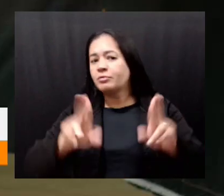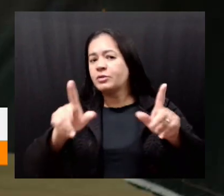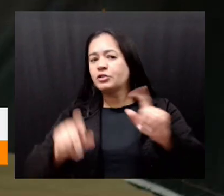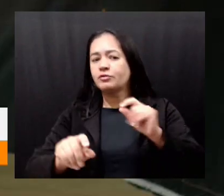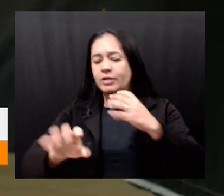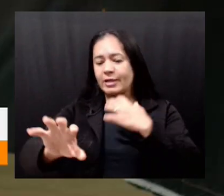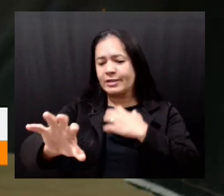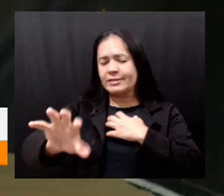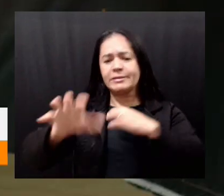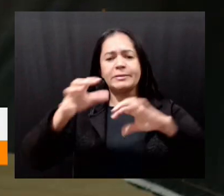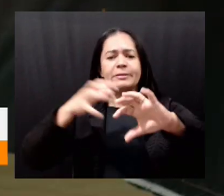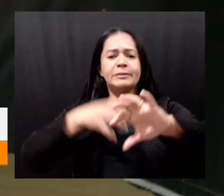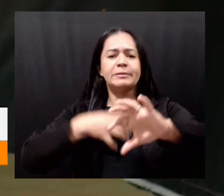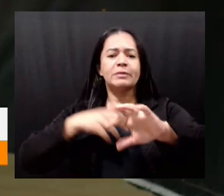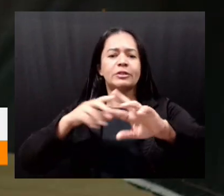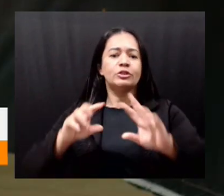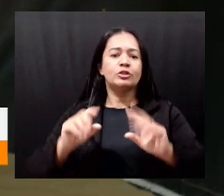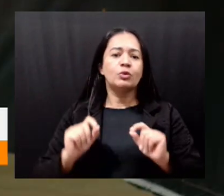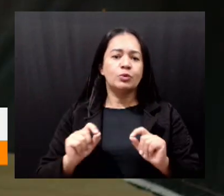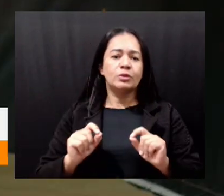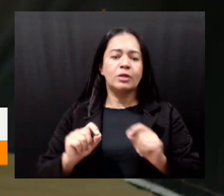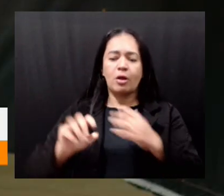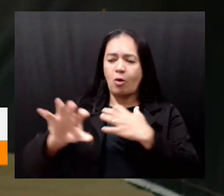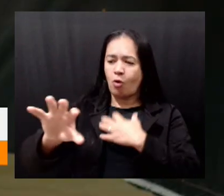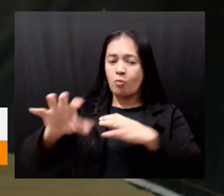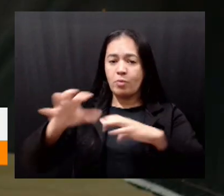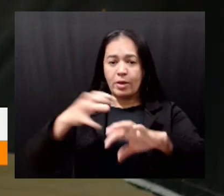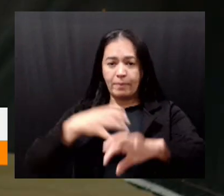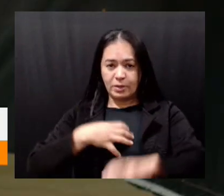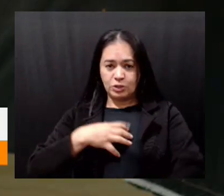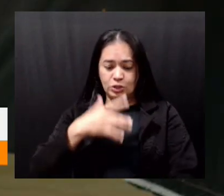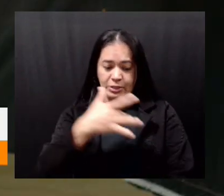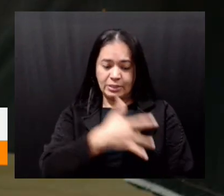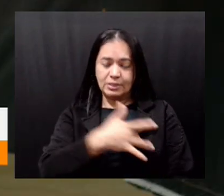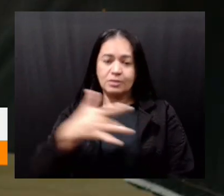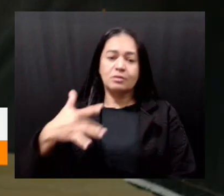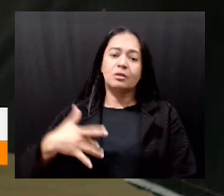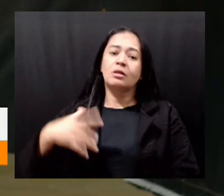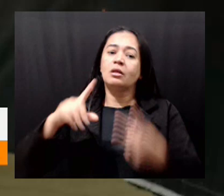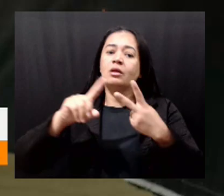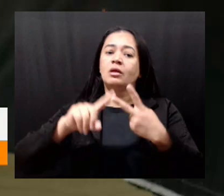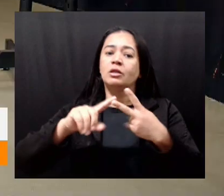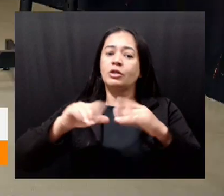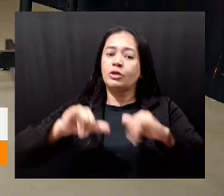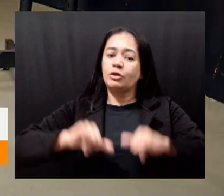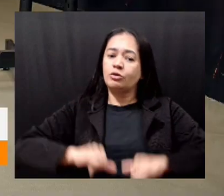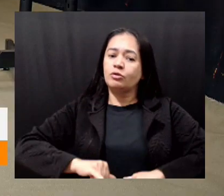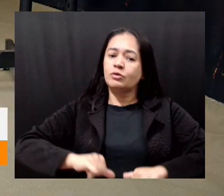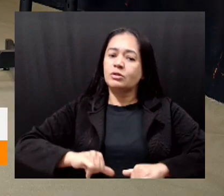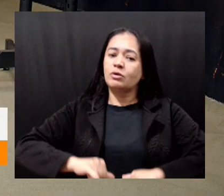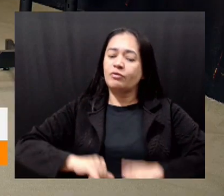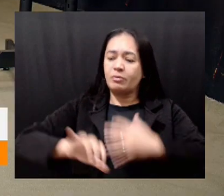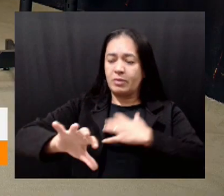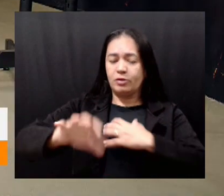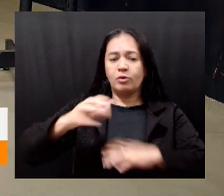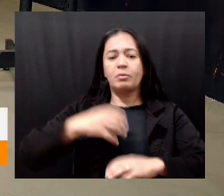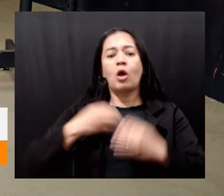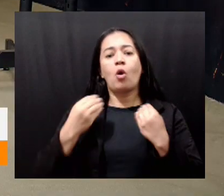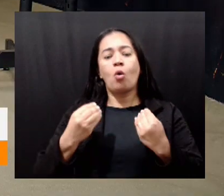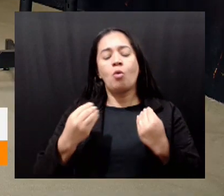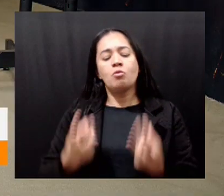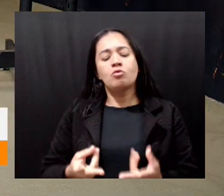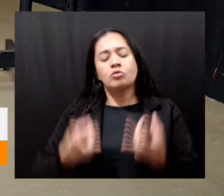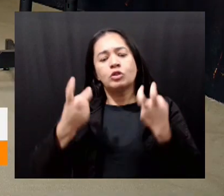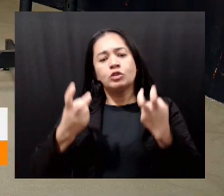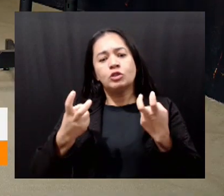Karina? Então, uma empatia saudável e um sofrimento empático. Como que a gente identifica e quando a gente